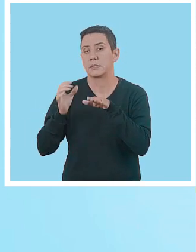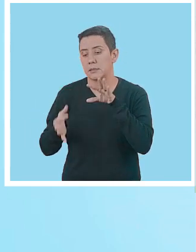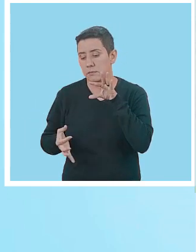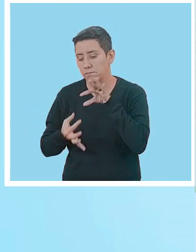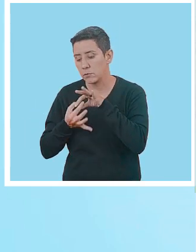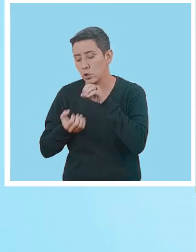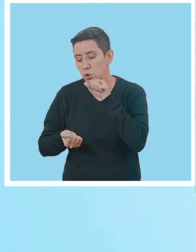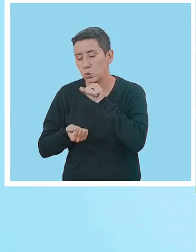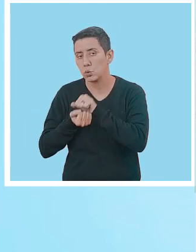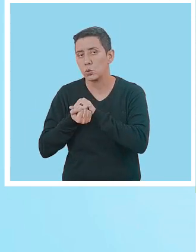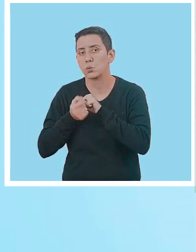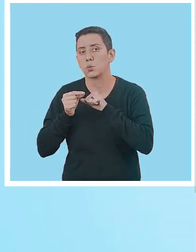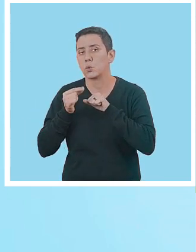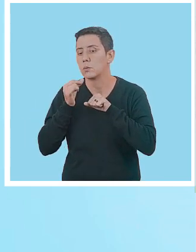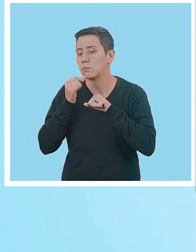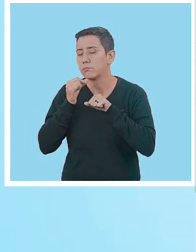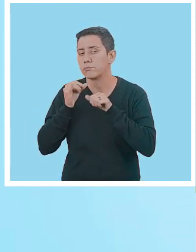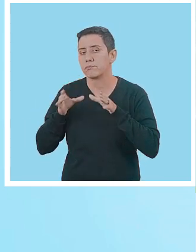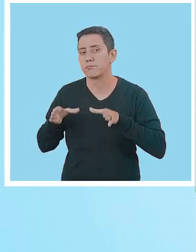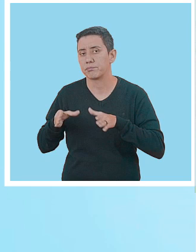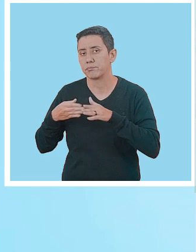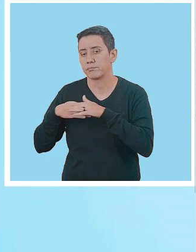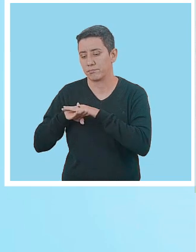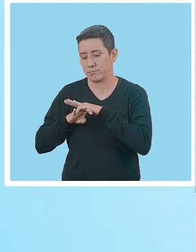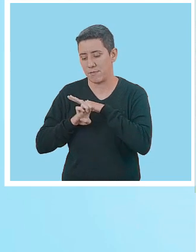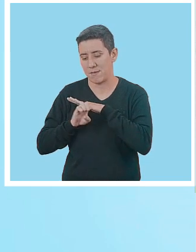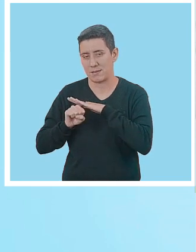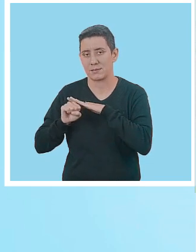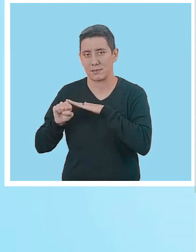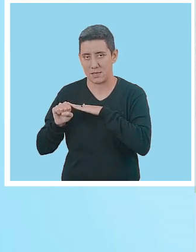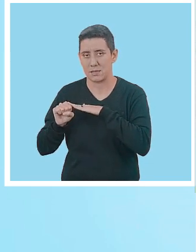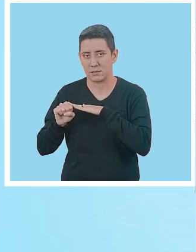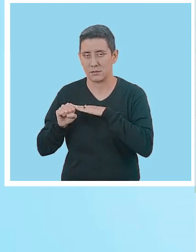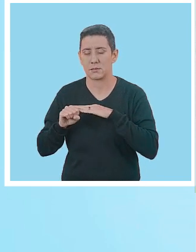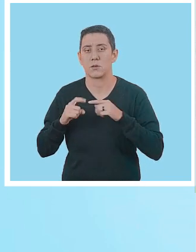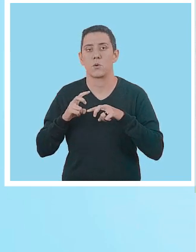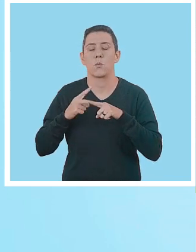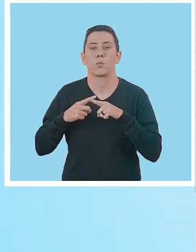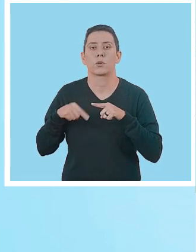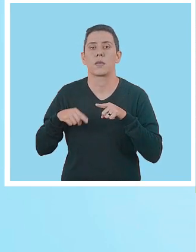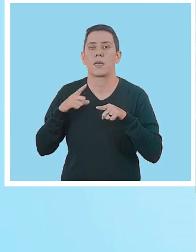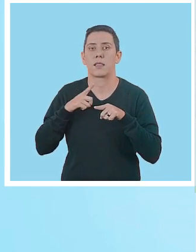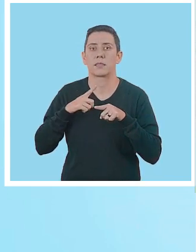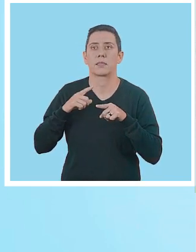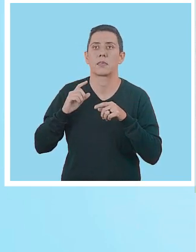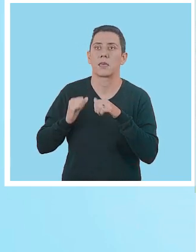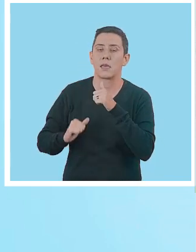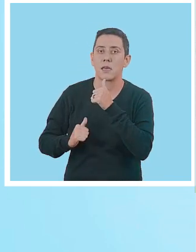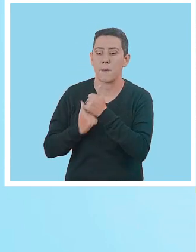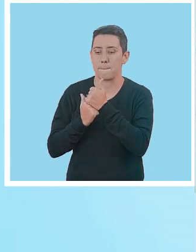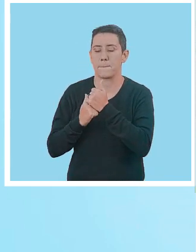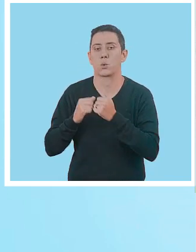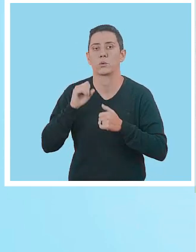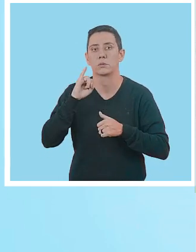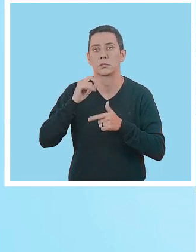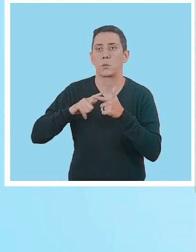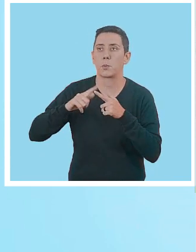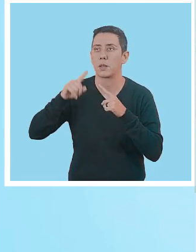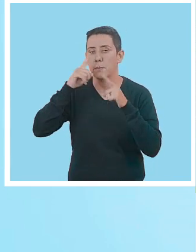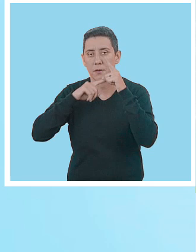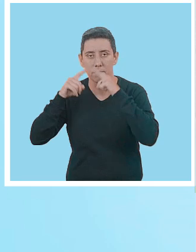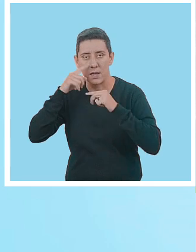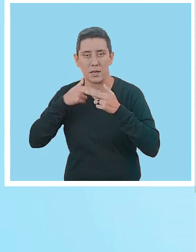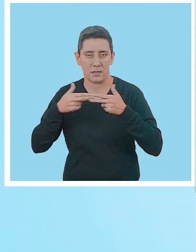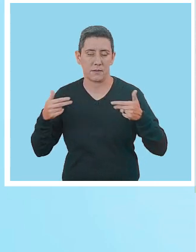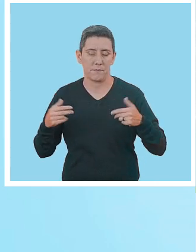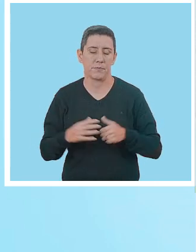e as limitações né da solar que a gente comentou da intermitência da despachabilidade é mais um